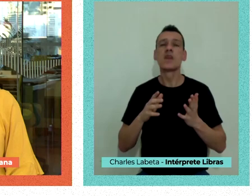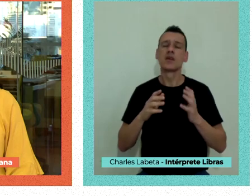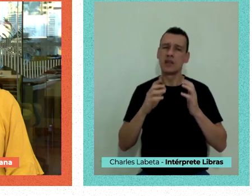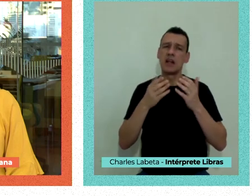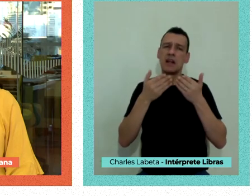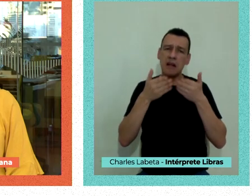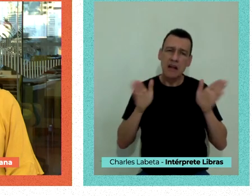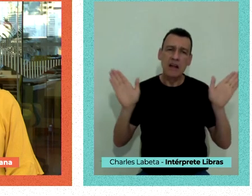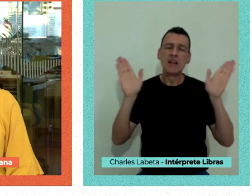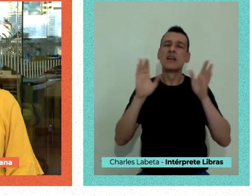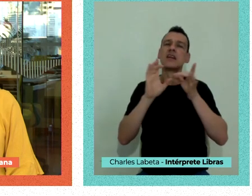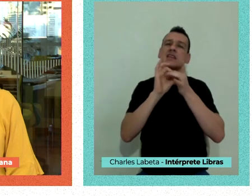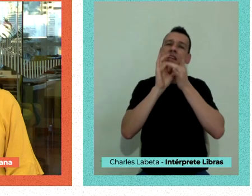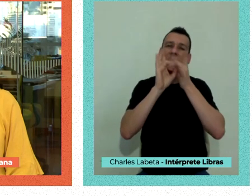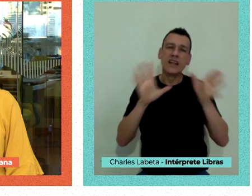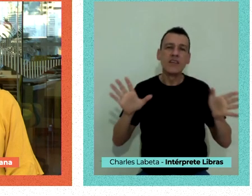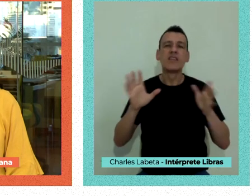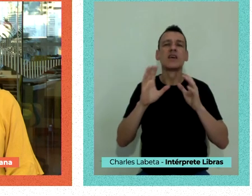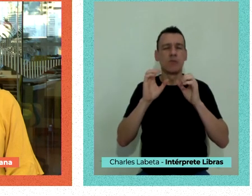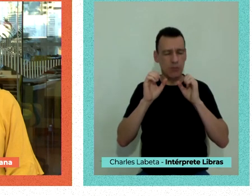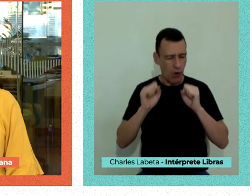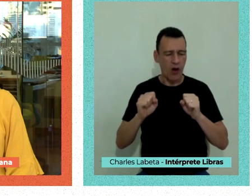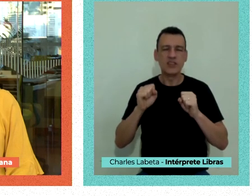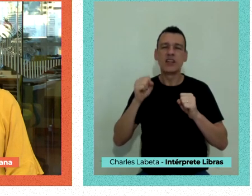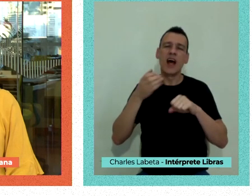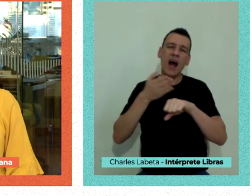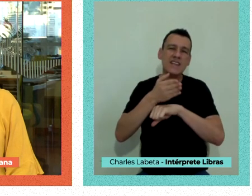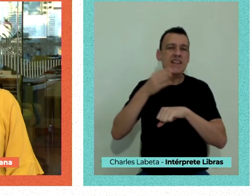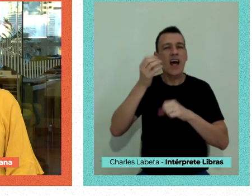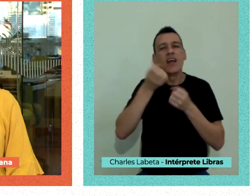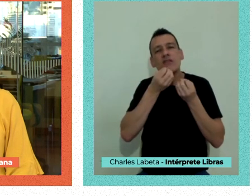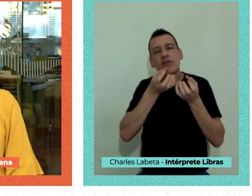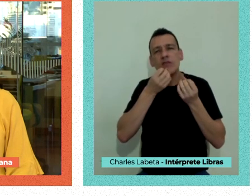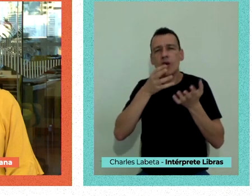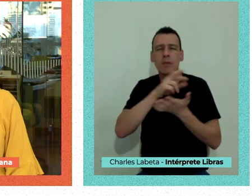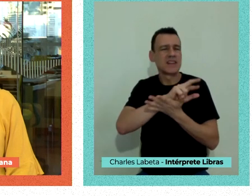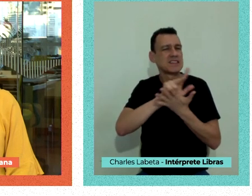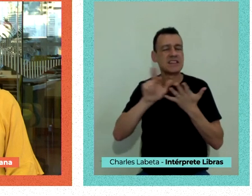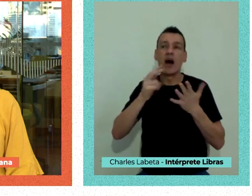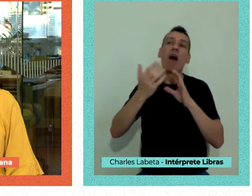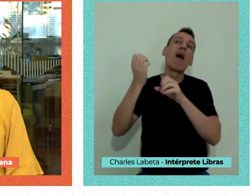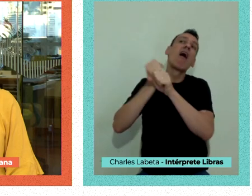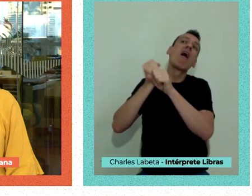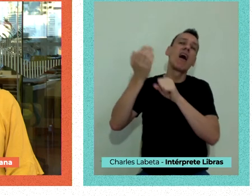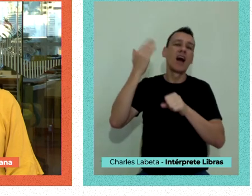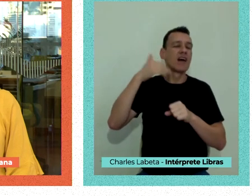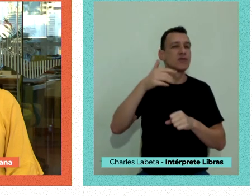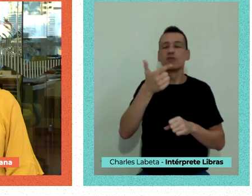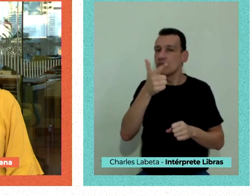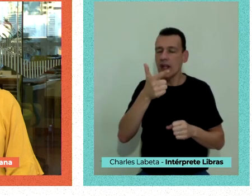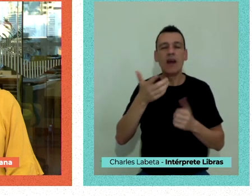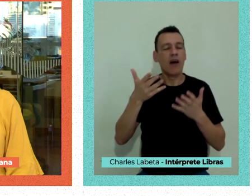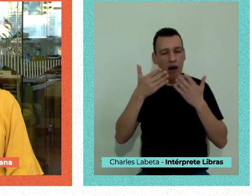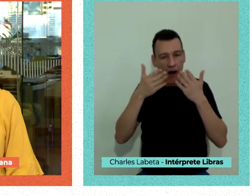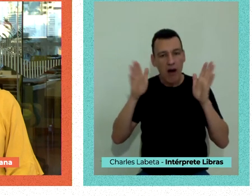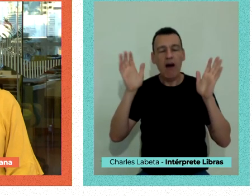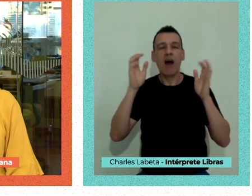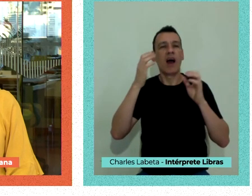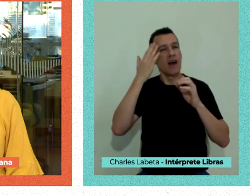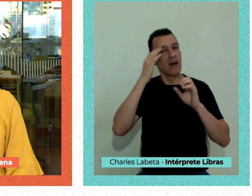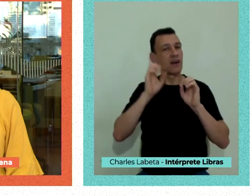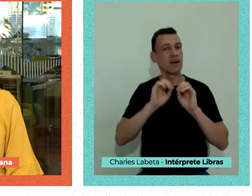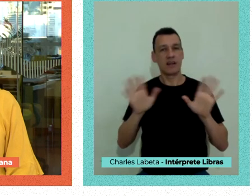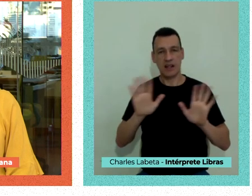que durante anos foram negadas e muitas vezes a gente desconhece. Por exemplo, a matemática, que